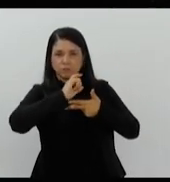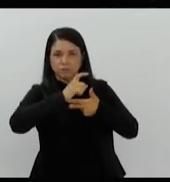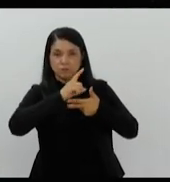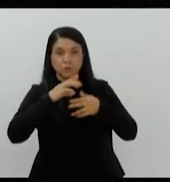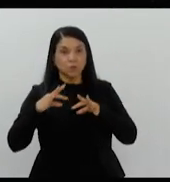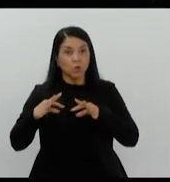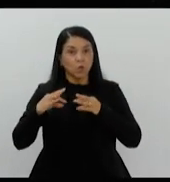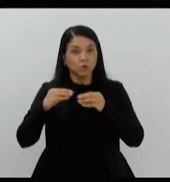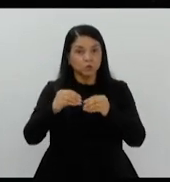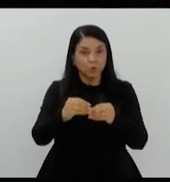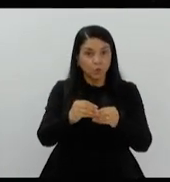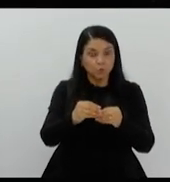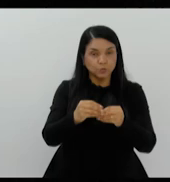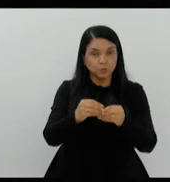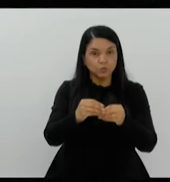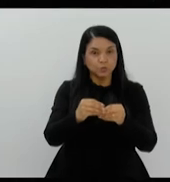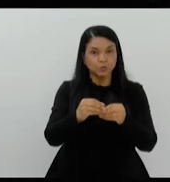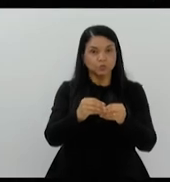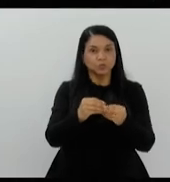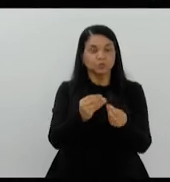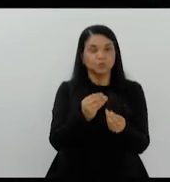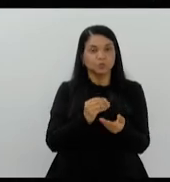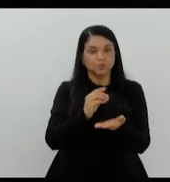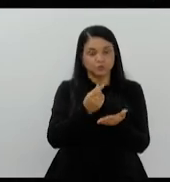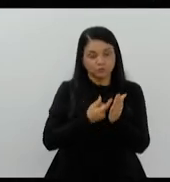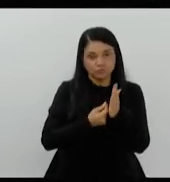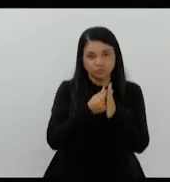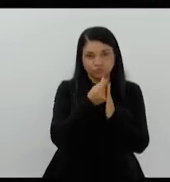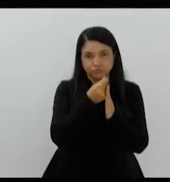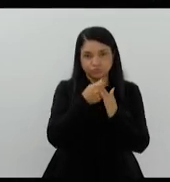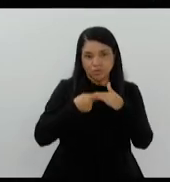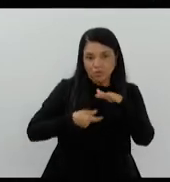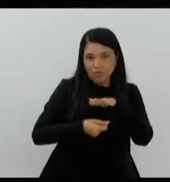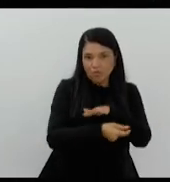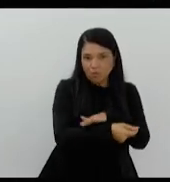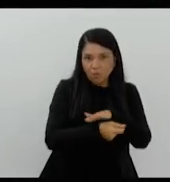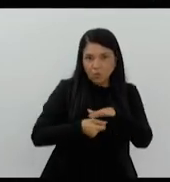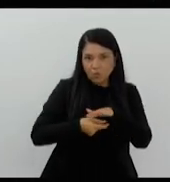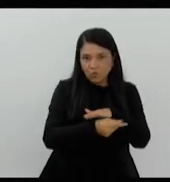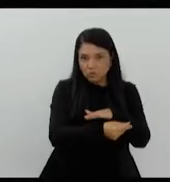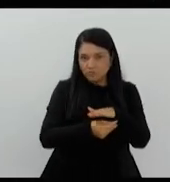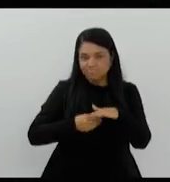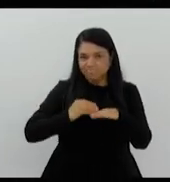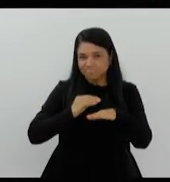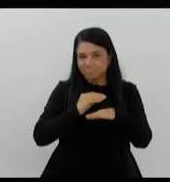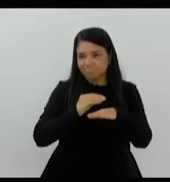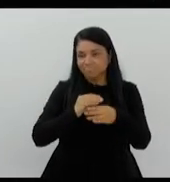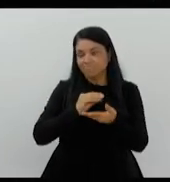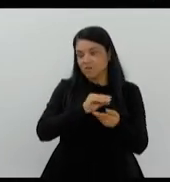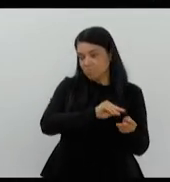os recursos não gastos dos fundos revertessem para o Tesouro.